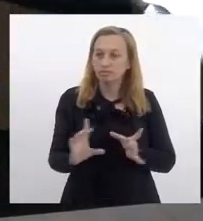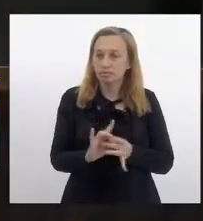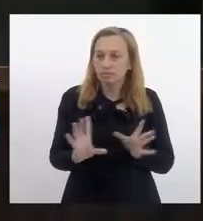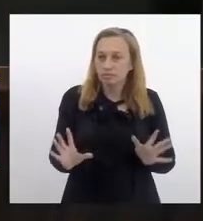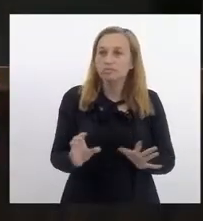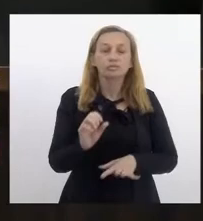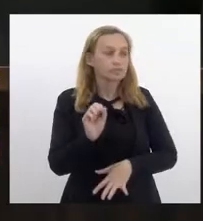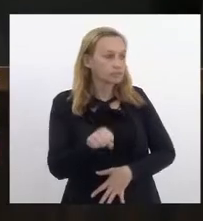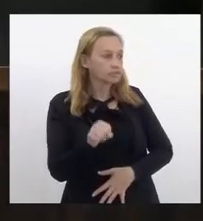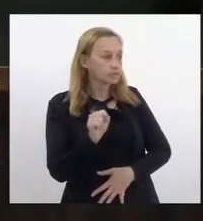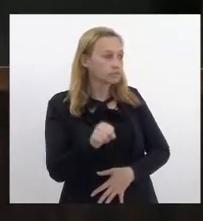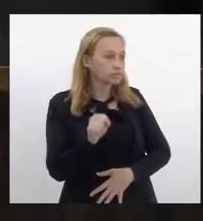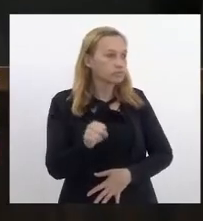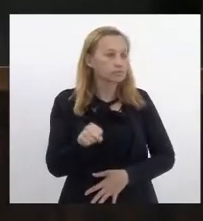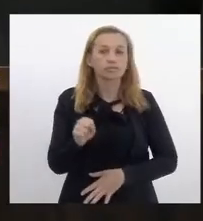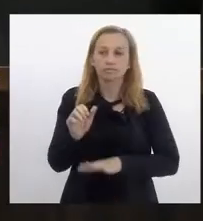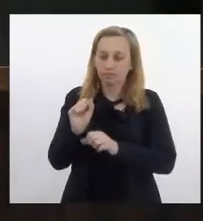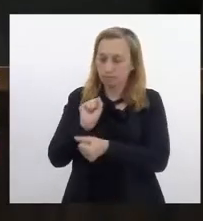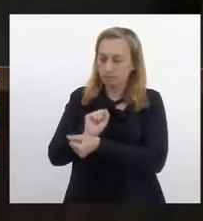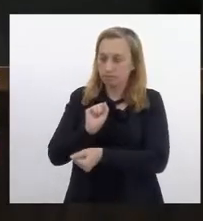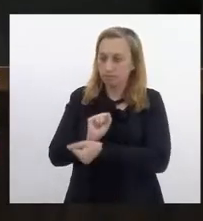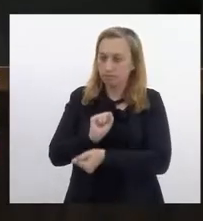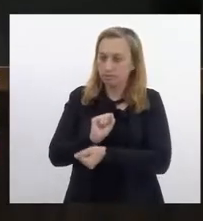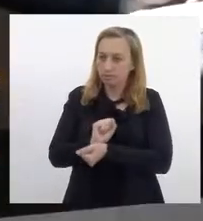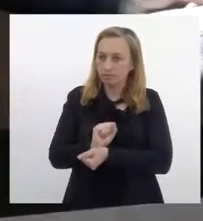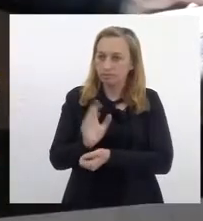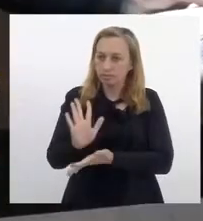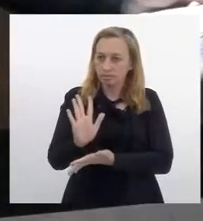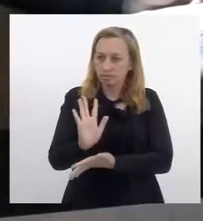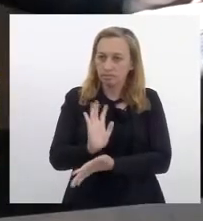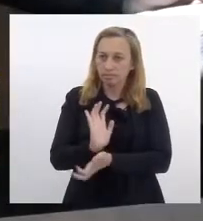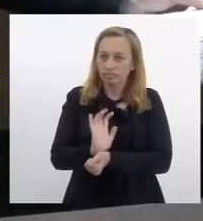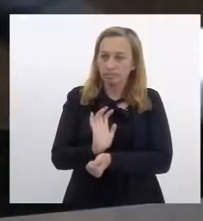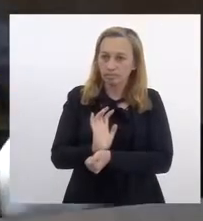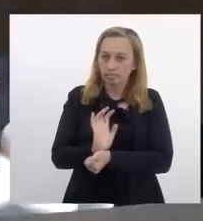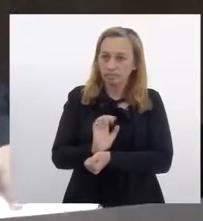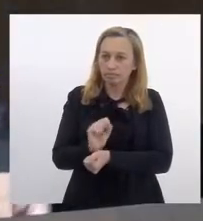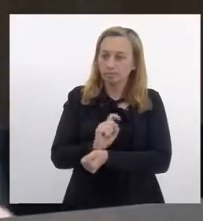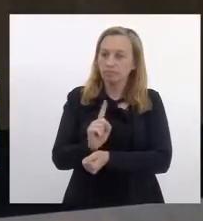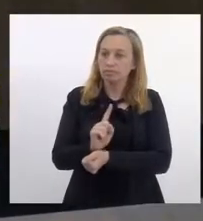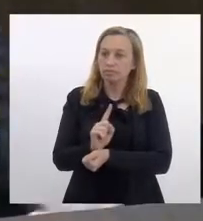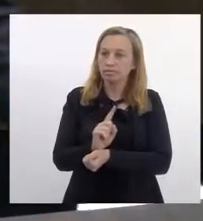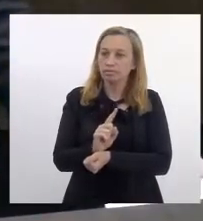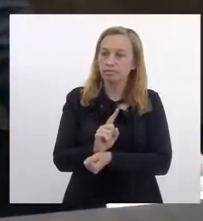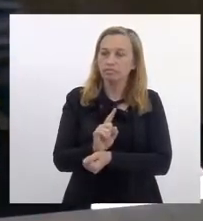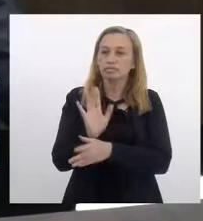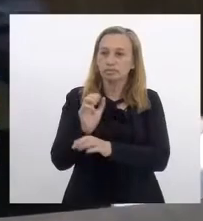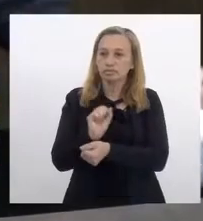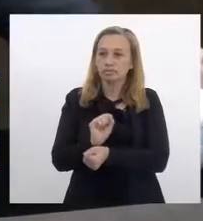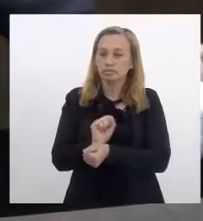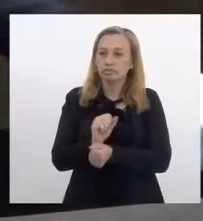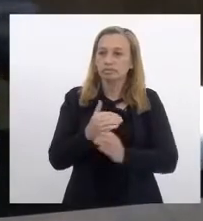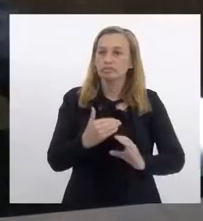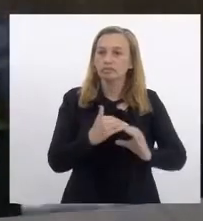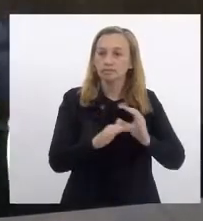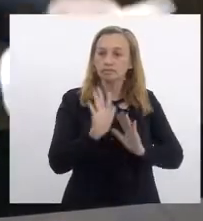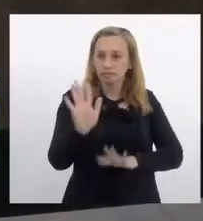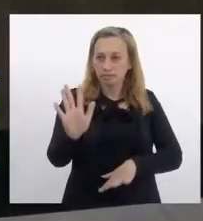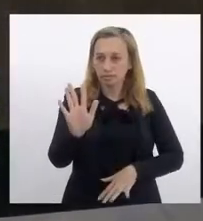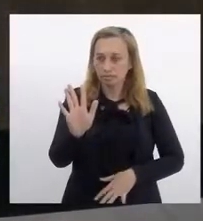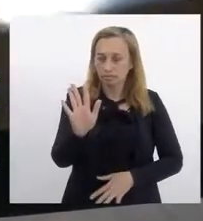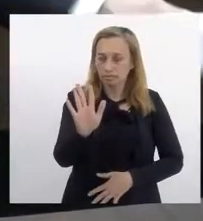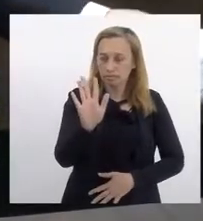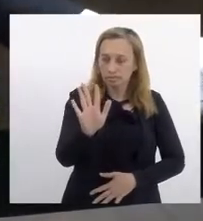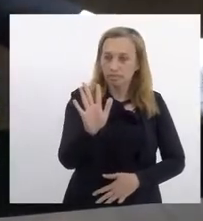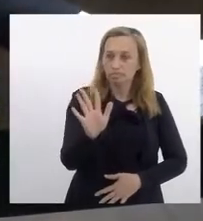Terão. Desculpa, deputado. Não procede. Deixa, eu não só termos, quero defender o protagonismo dos parlamentares. Aqui. Nenhum